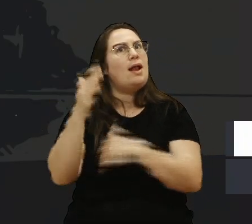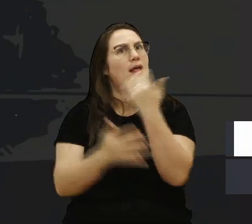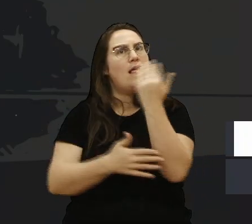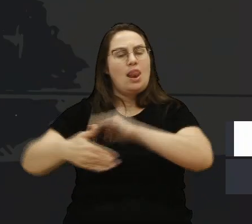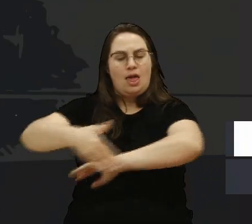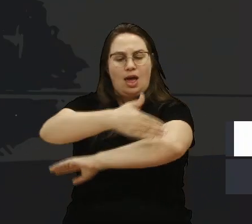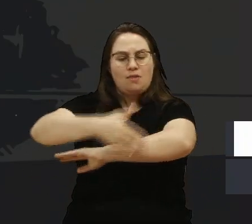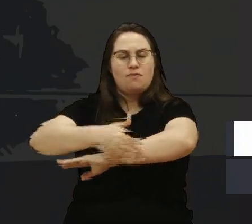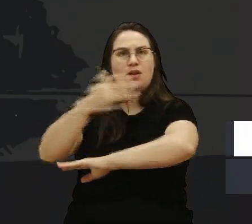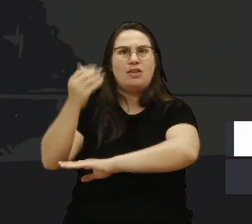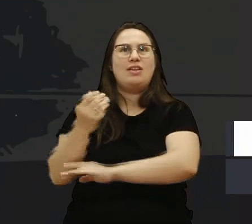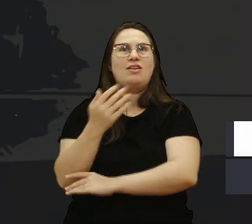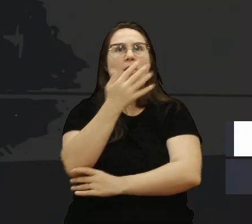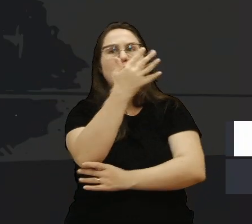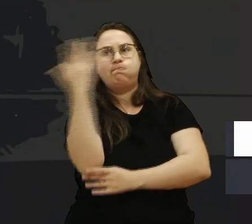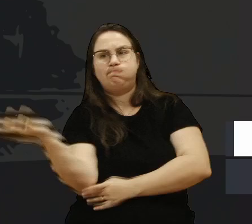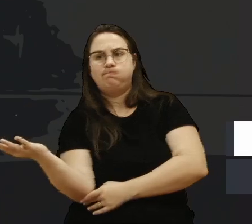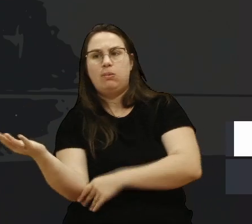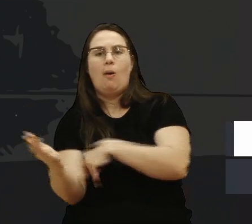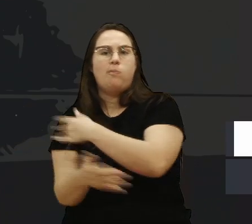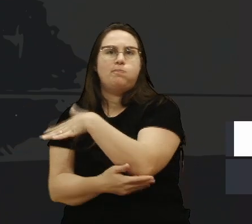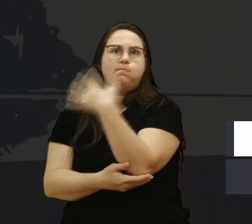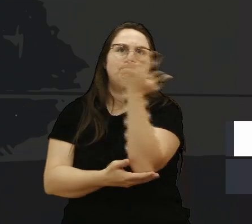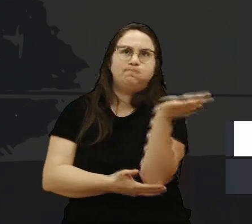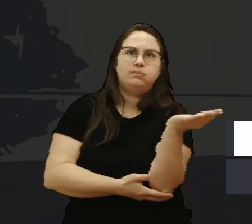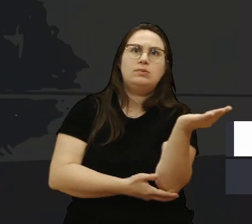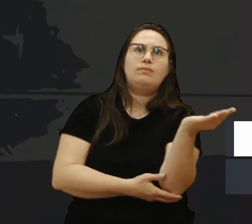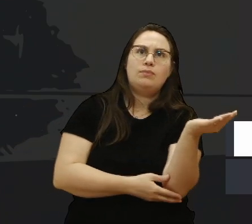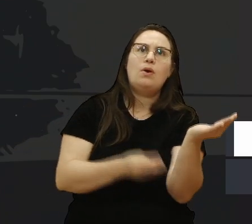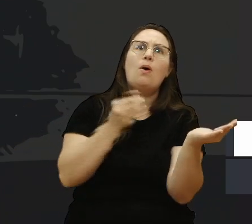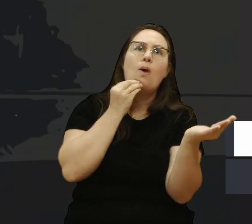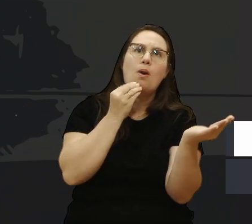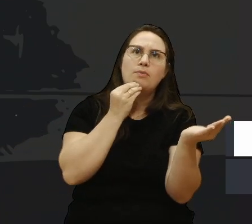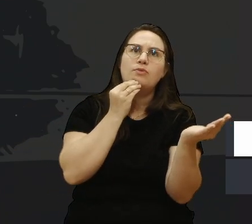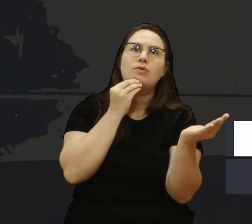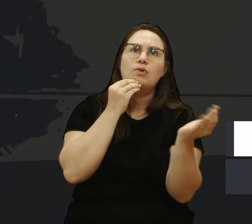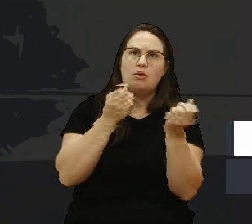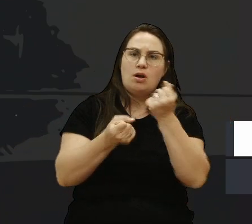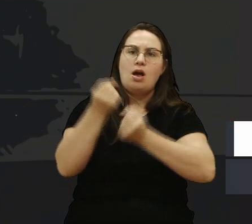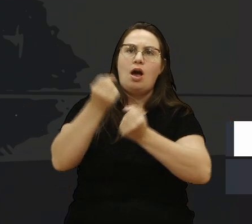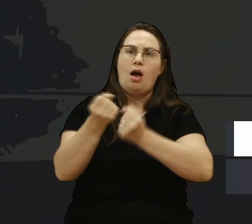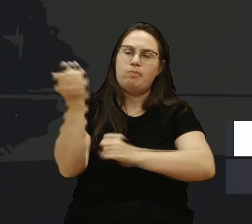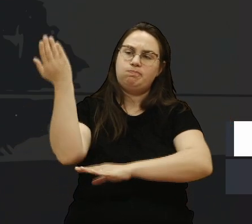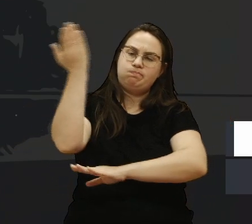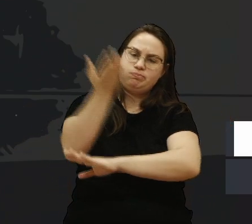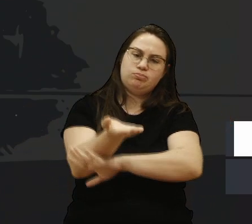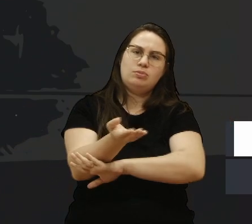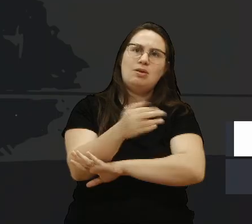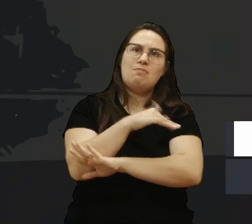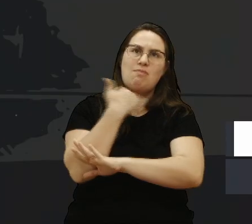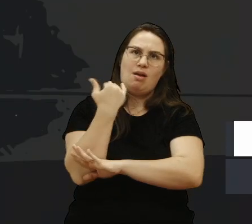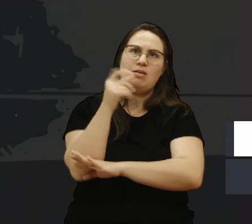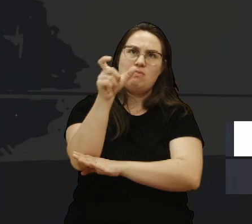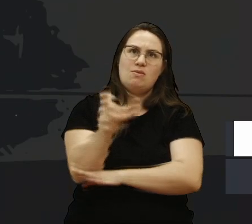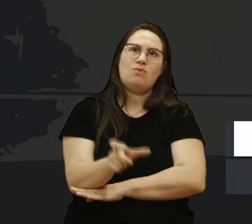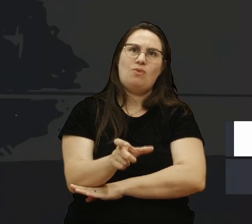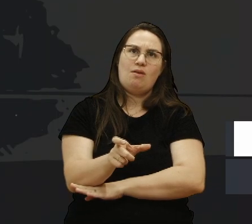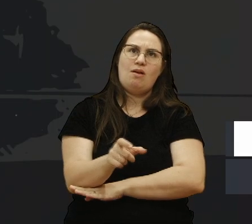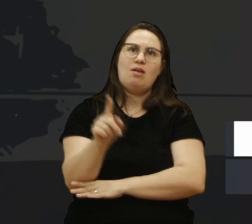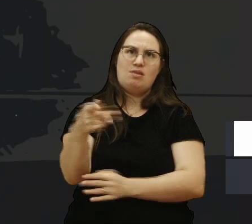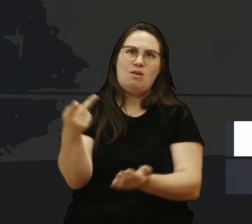estrada que iam causar mais catástrofe ainda. Claro que acontece quando cai em cima de um carro e mata alguém. Essa é a catástrofe.